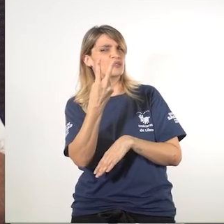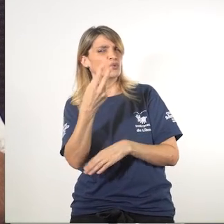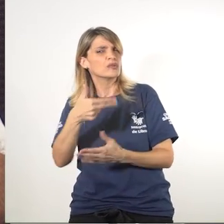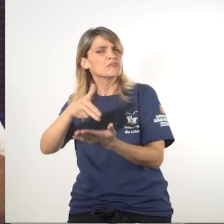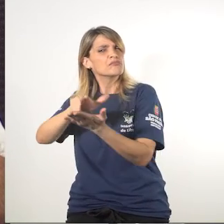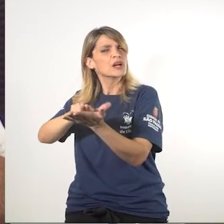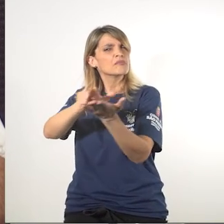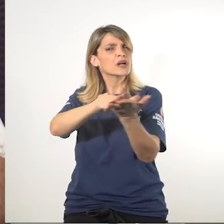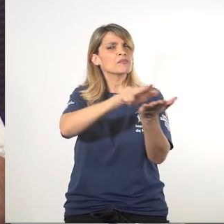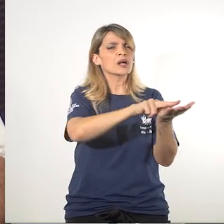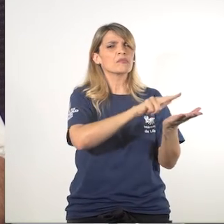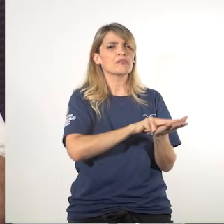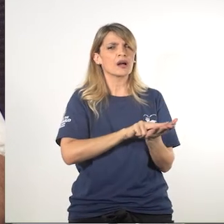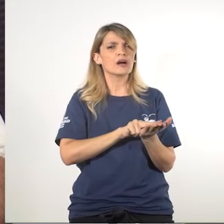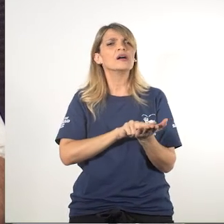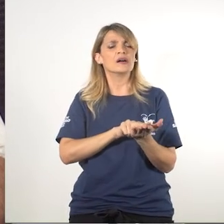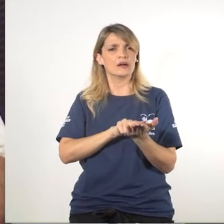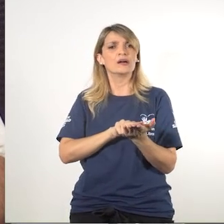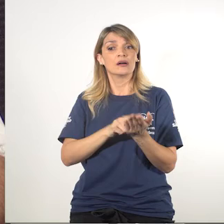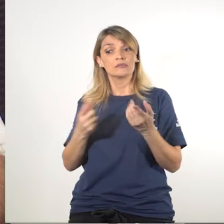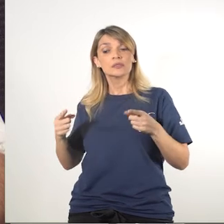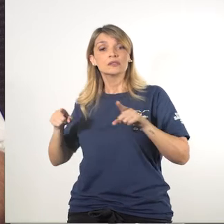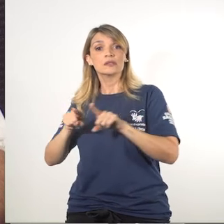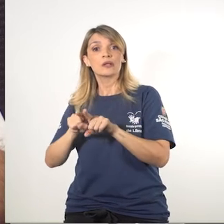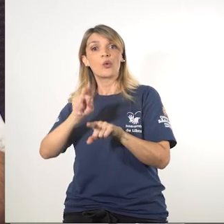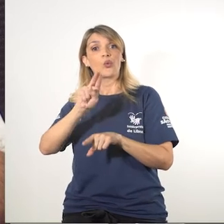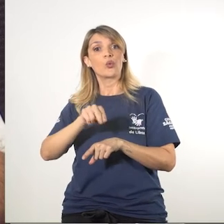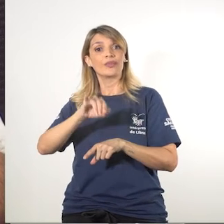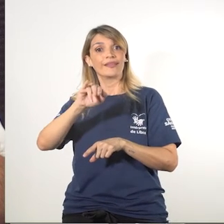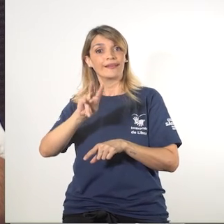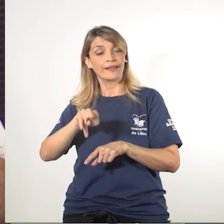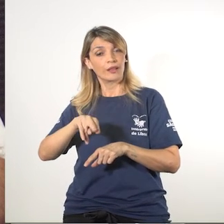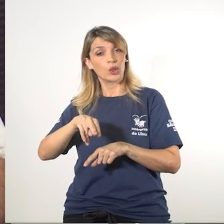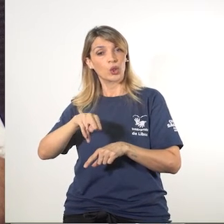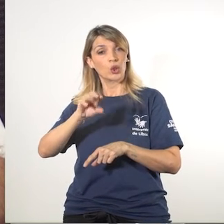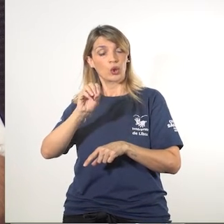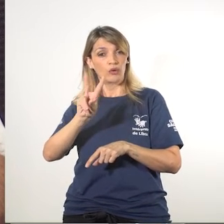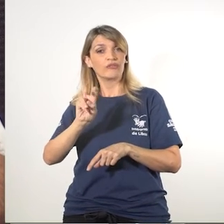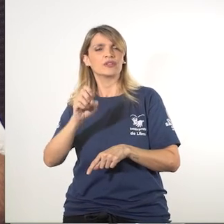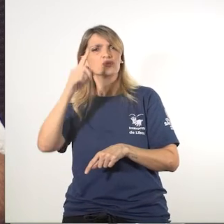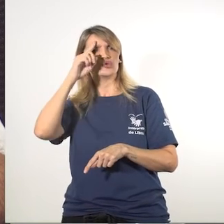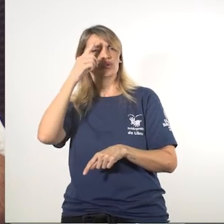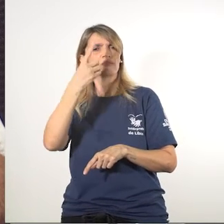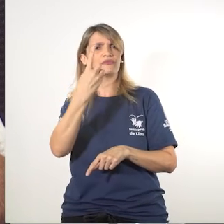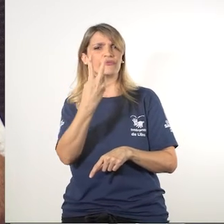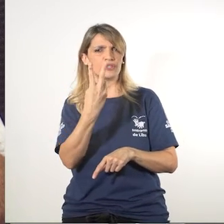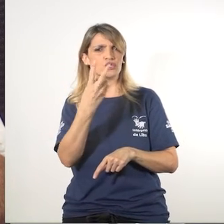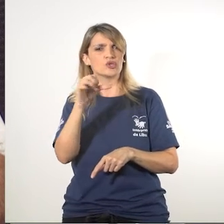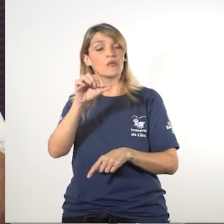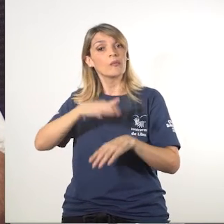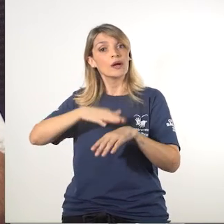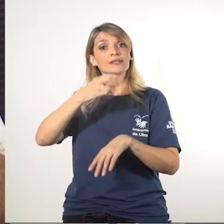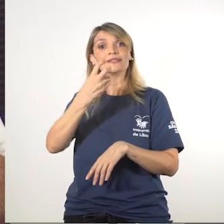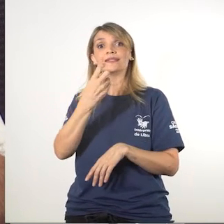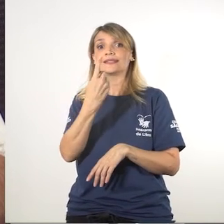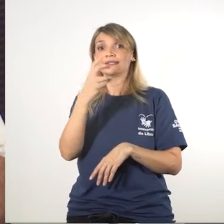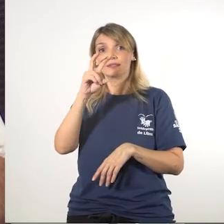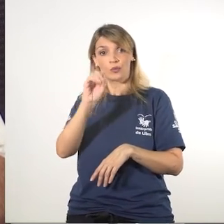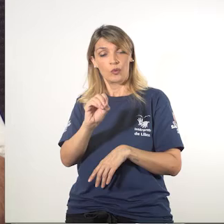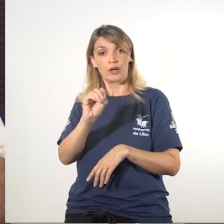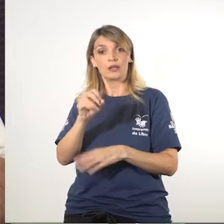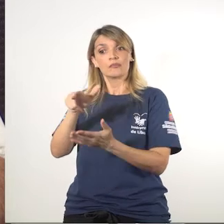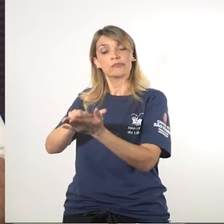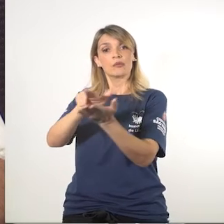leitos na parceria com a Uninove, no dia 21 serão mais 150 leitos, para que a gente